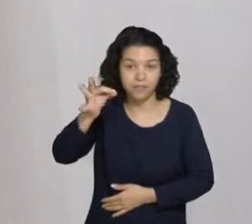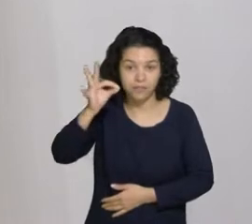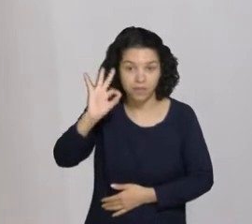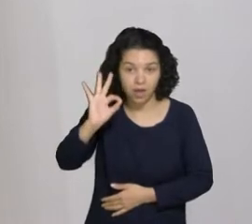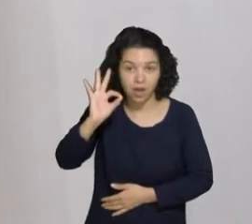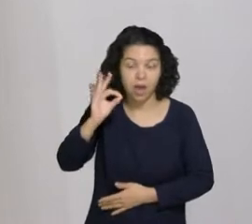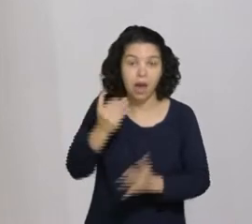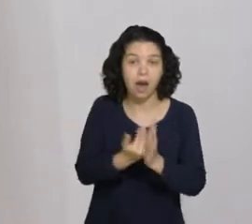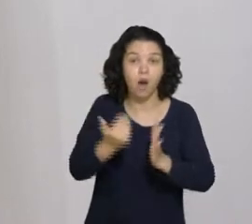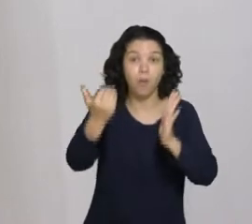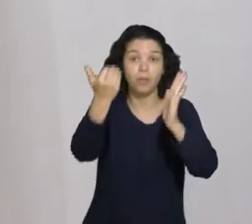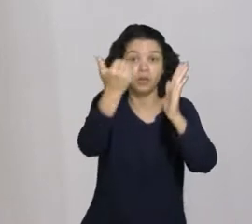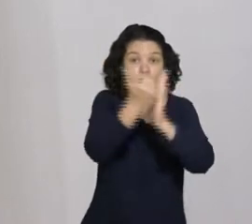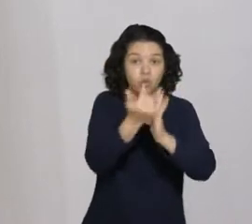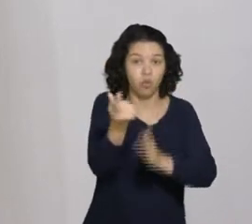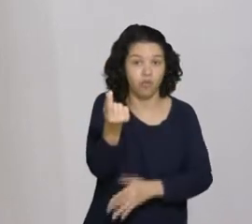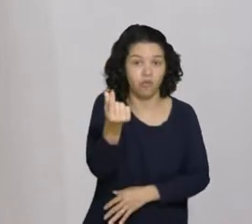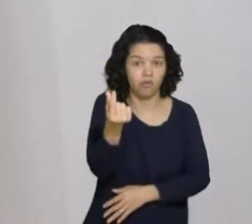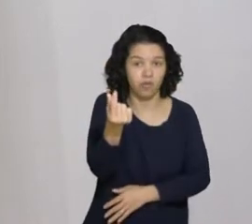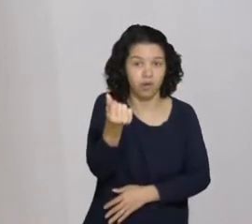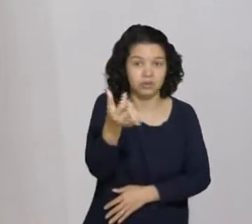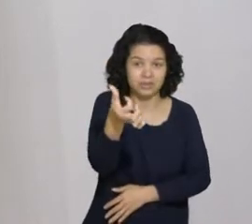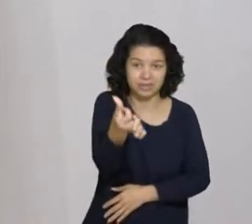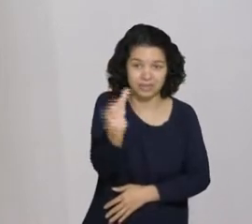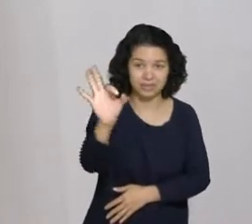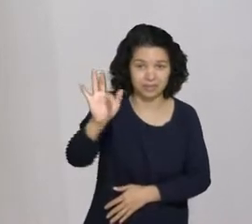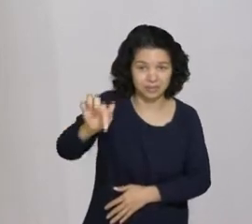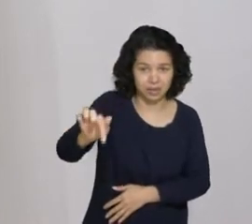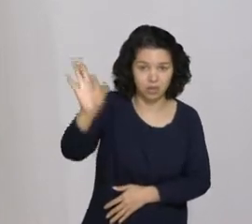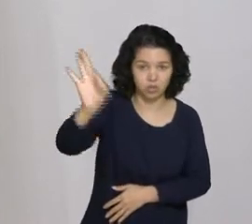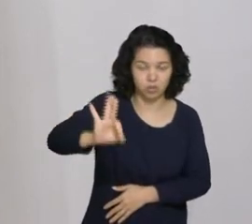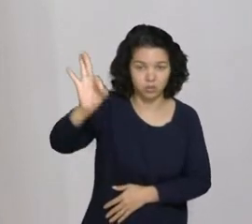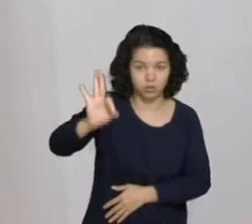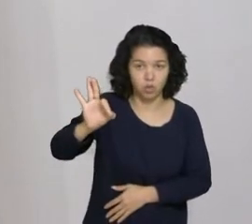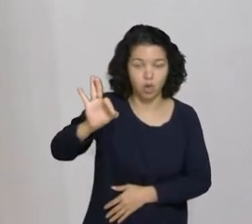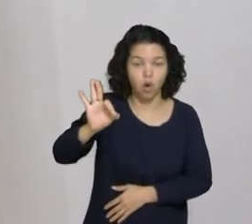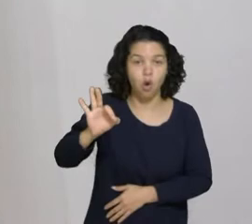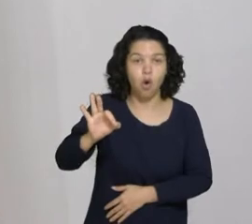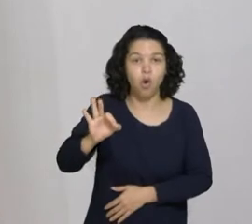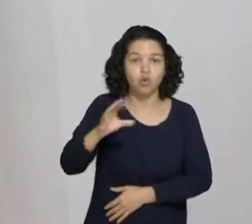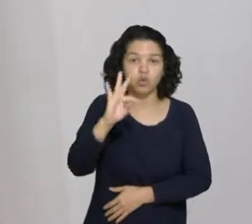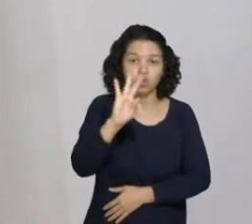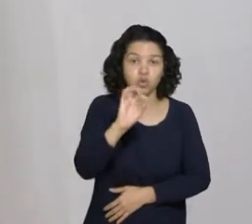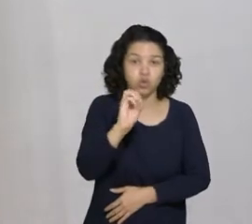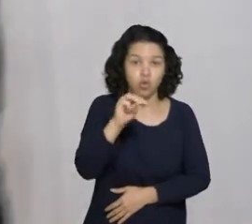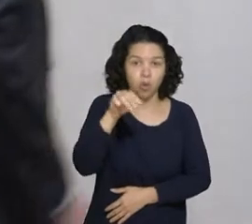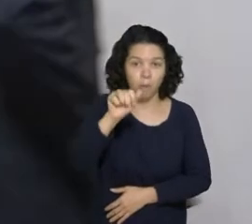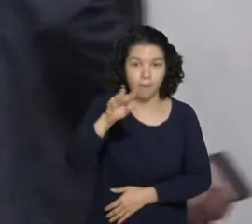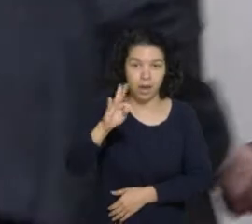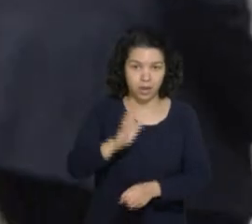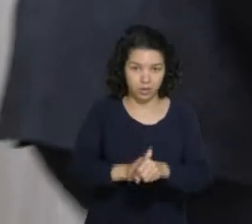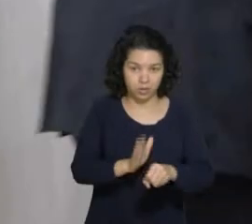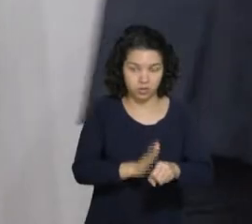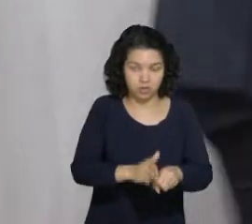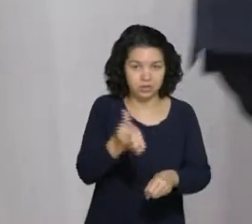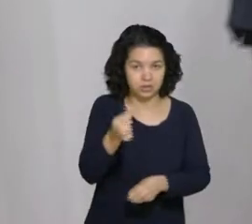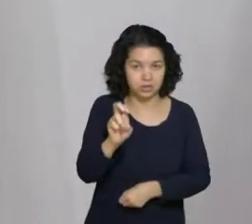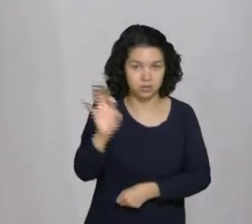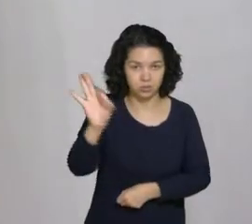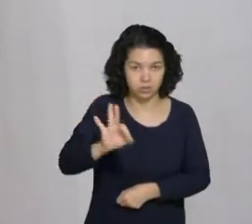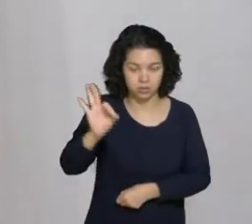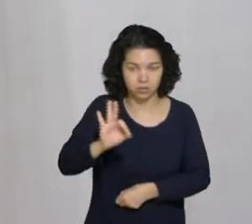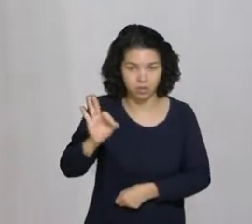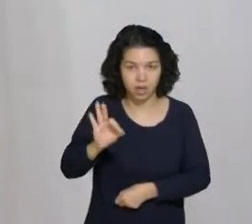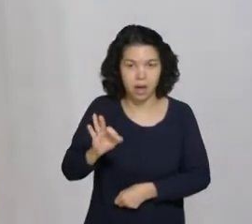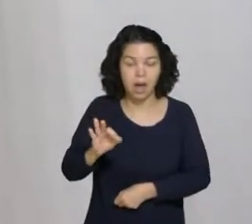67 por cento o tomate mais de 55 porcento a batata inglesa